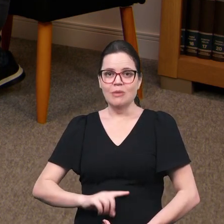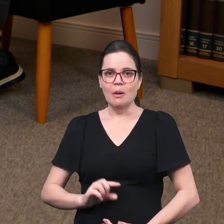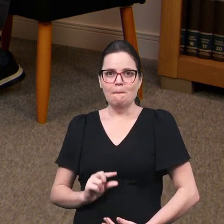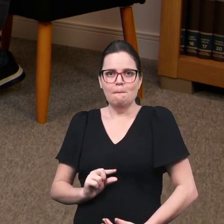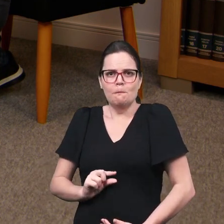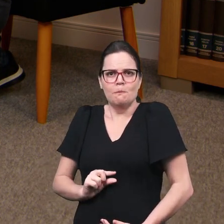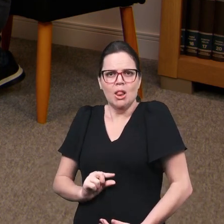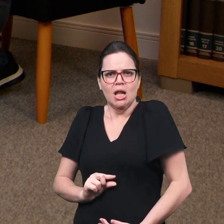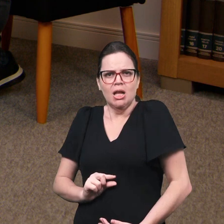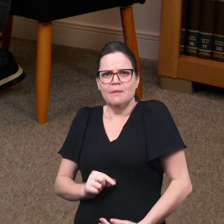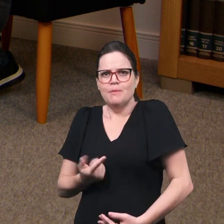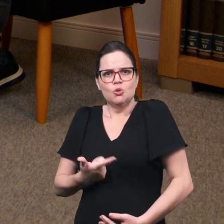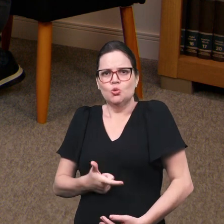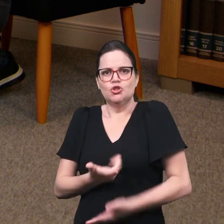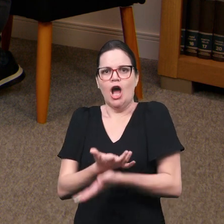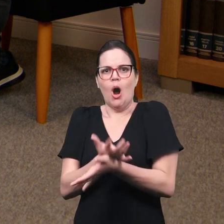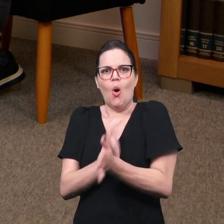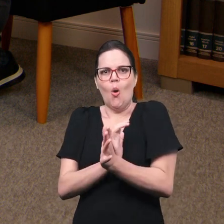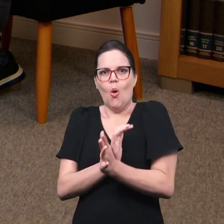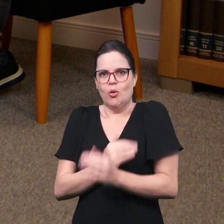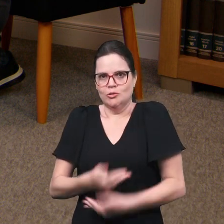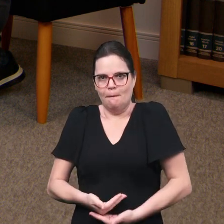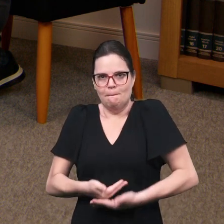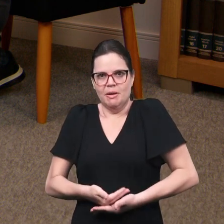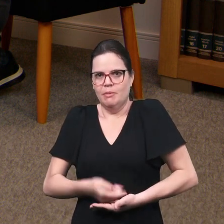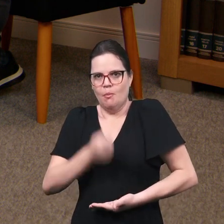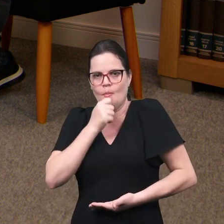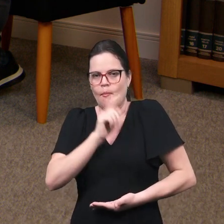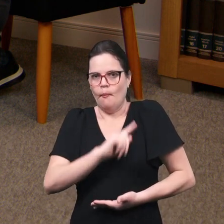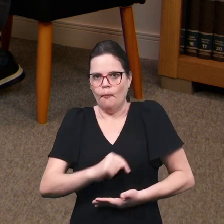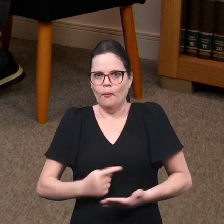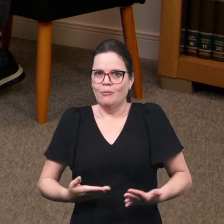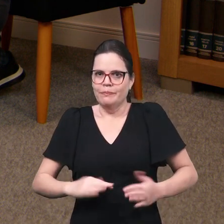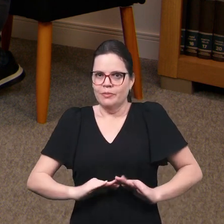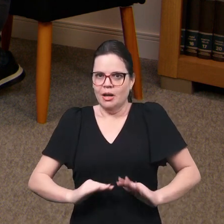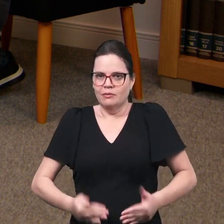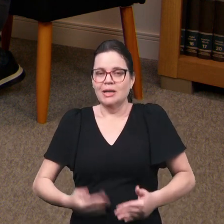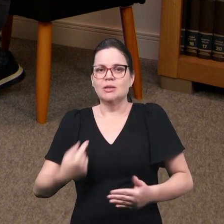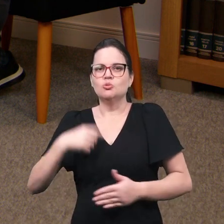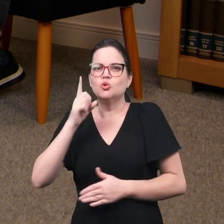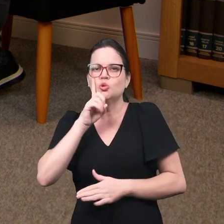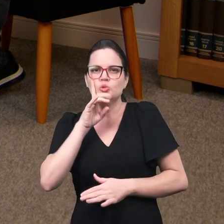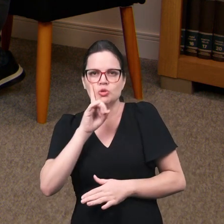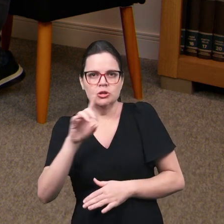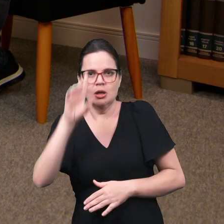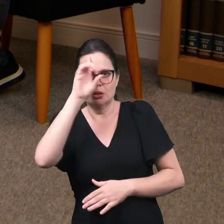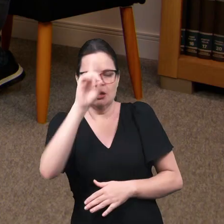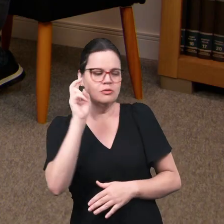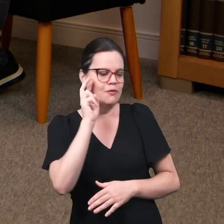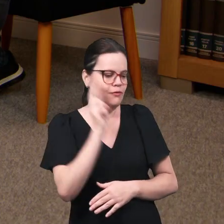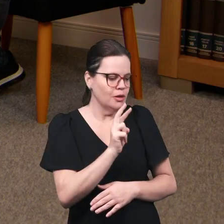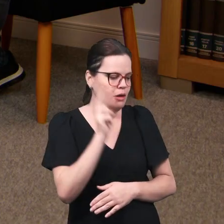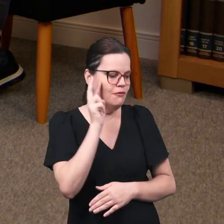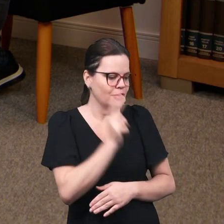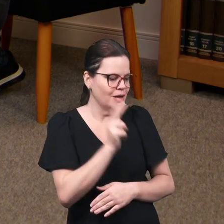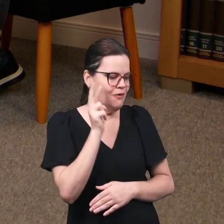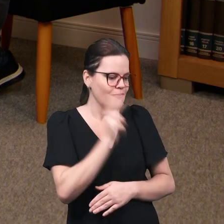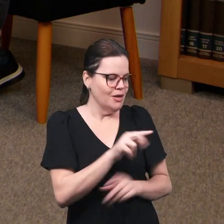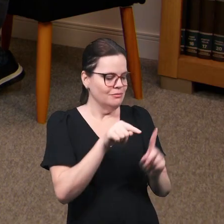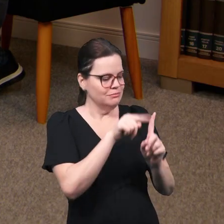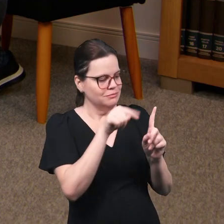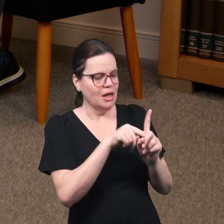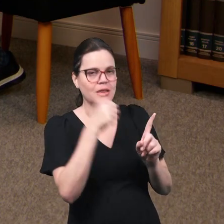Deus, dia a dia, acompanhava a formação da vida do seu servo.